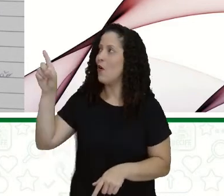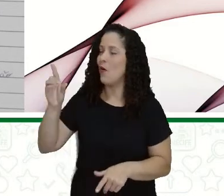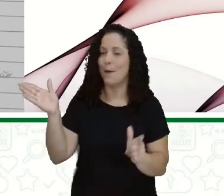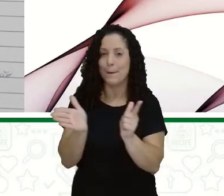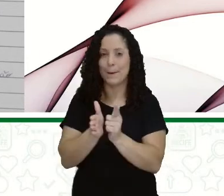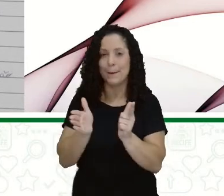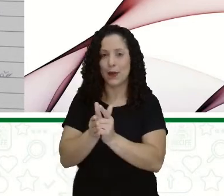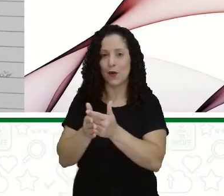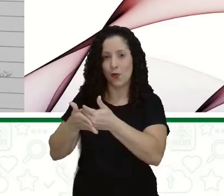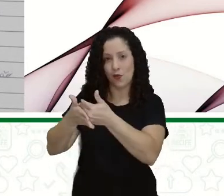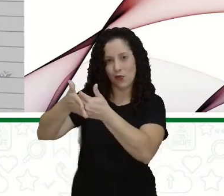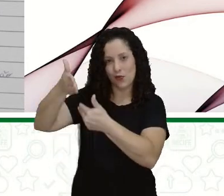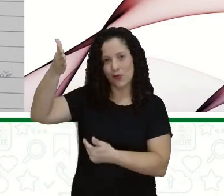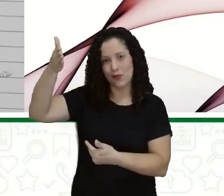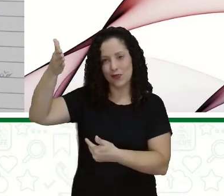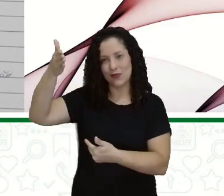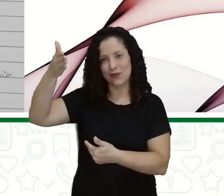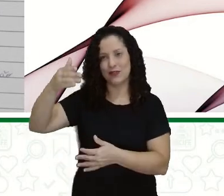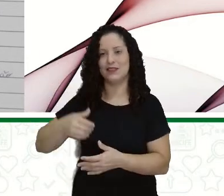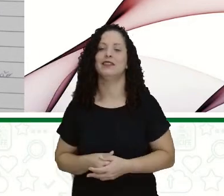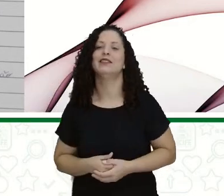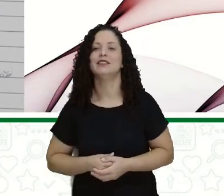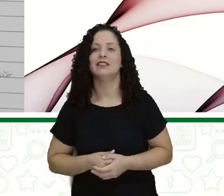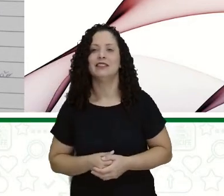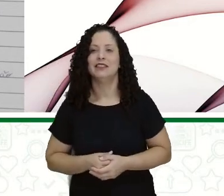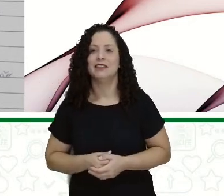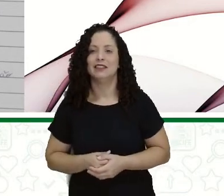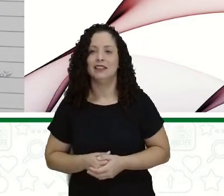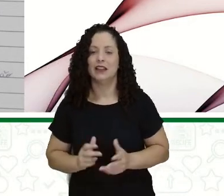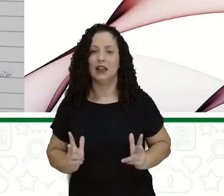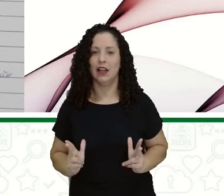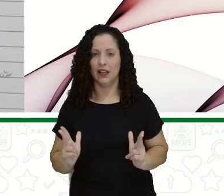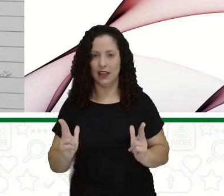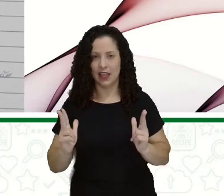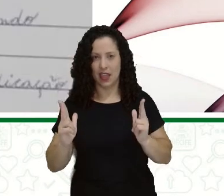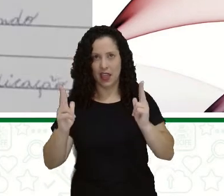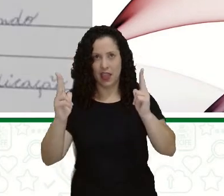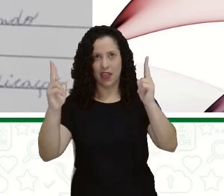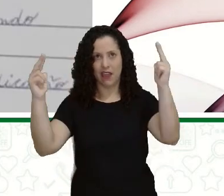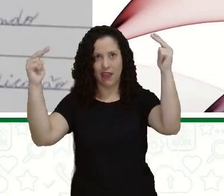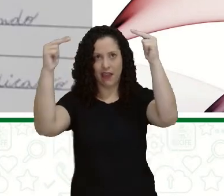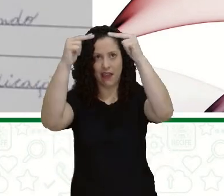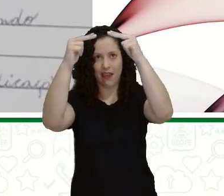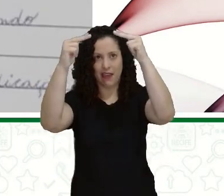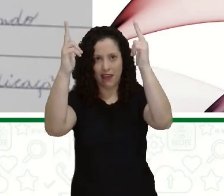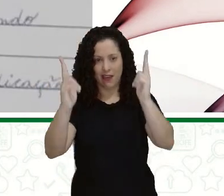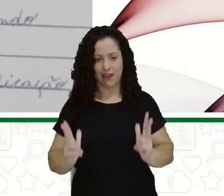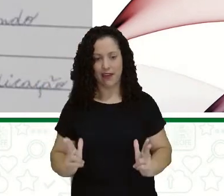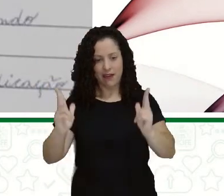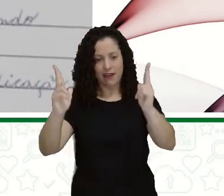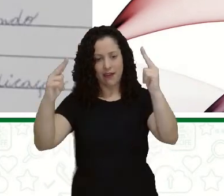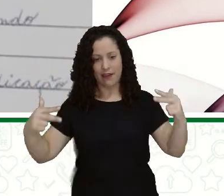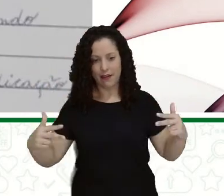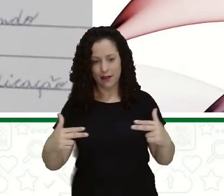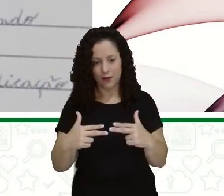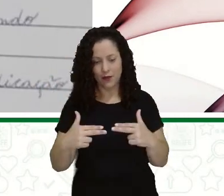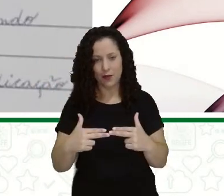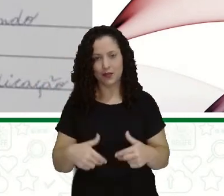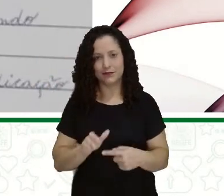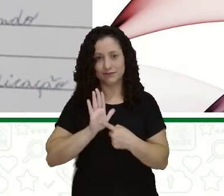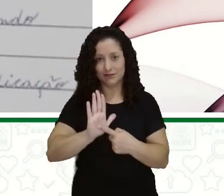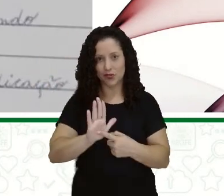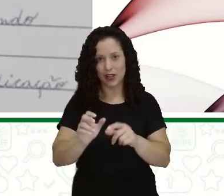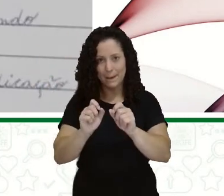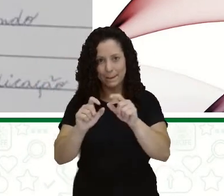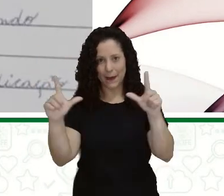professora Solange fez. Eu fiz um recorte e trouxe um close para a gente ver.